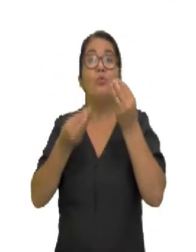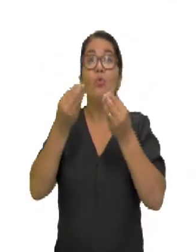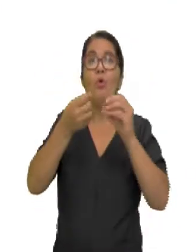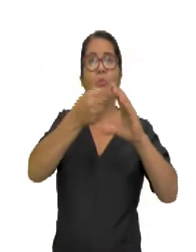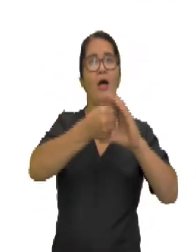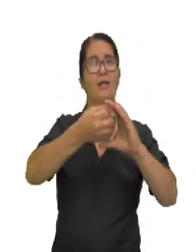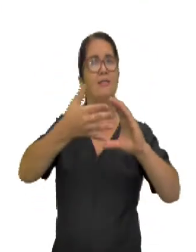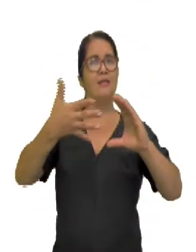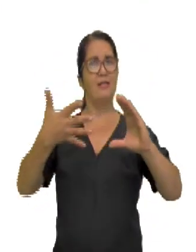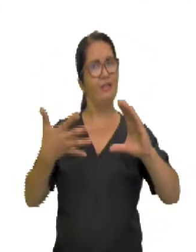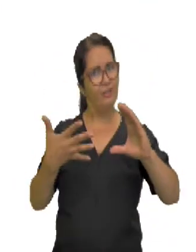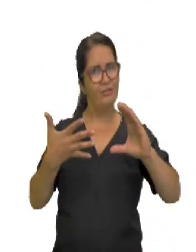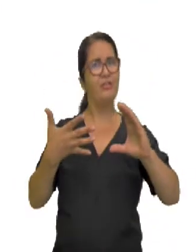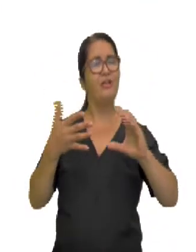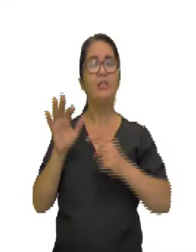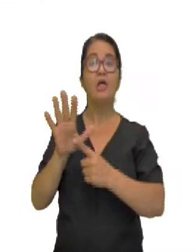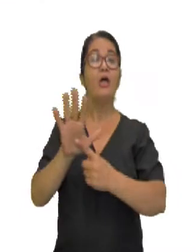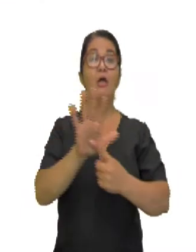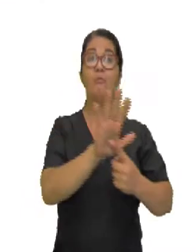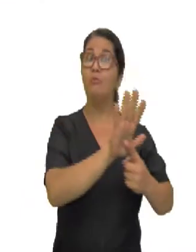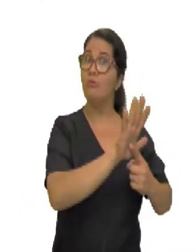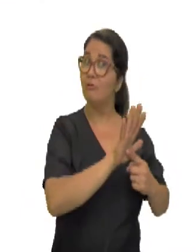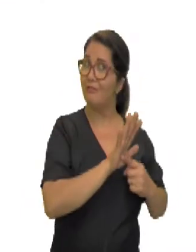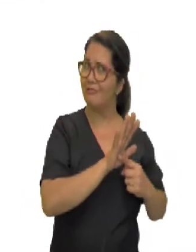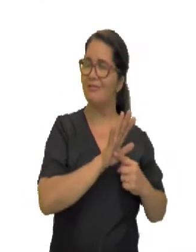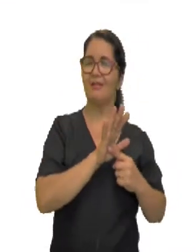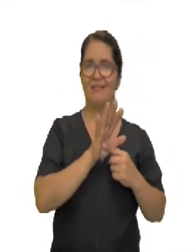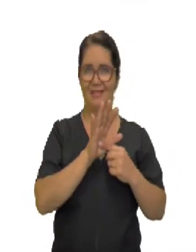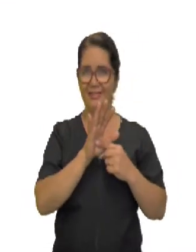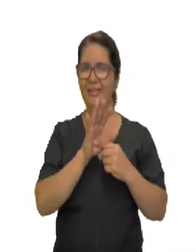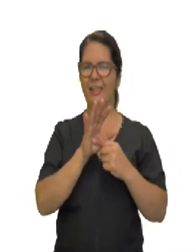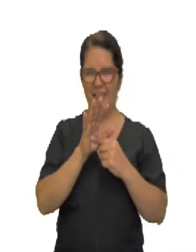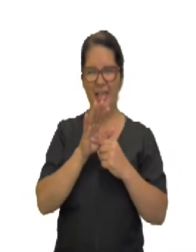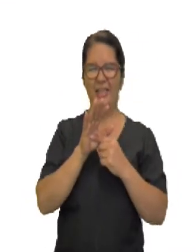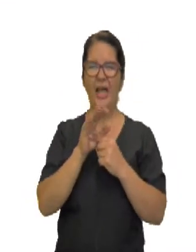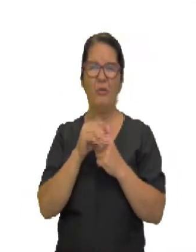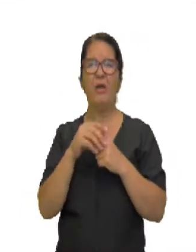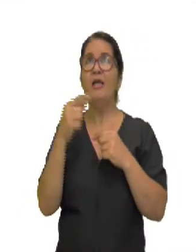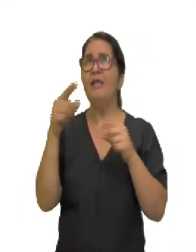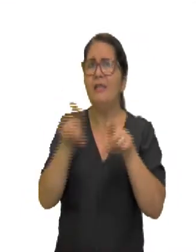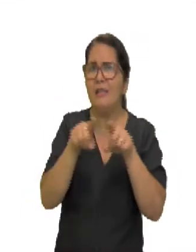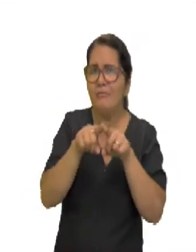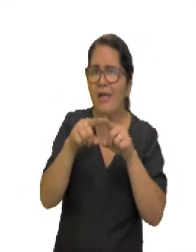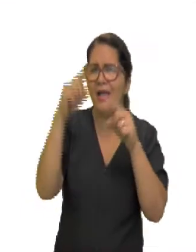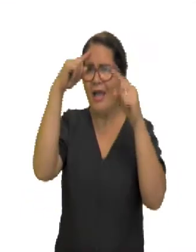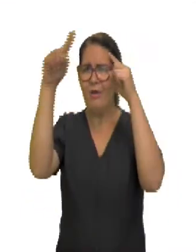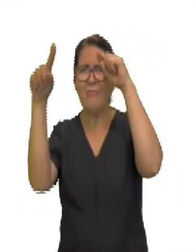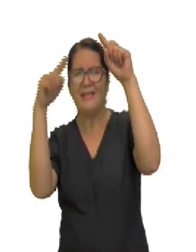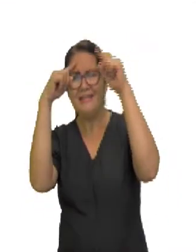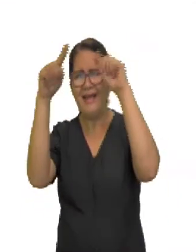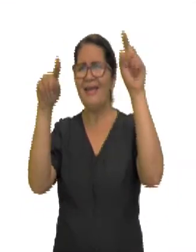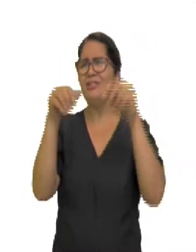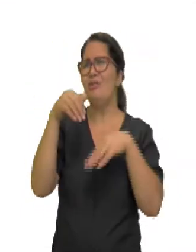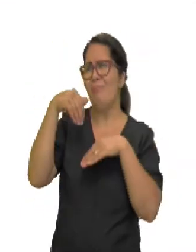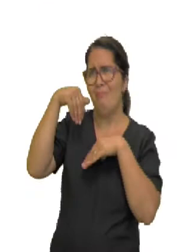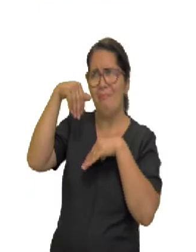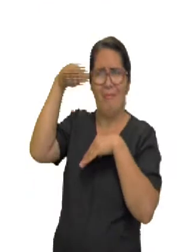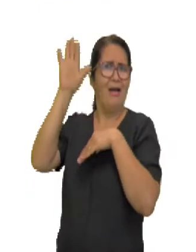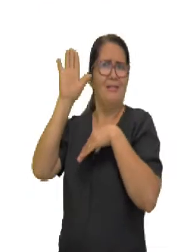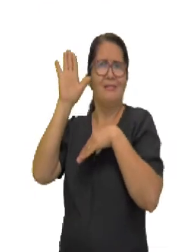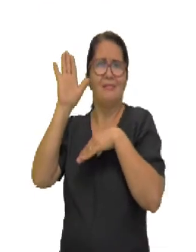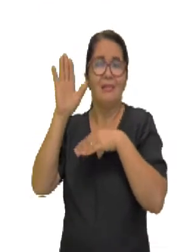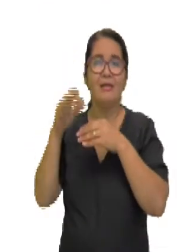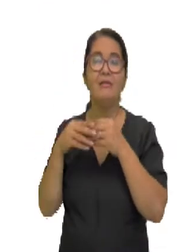são destacadas por uma característica extra, dá uma ideia de excesso. E aí nós temos duas formas